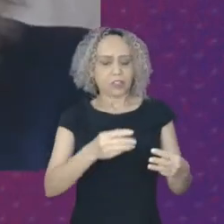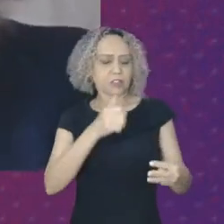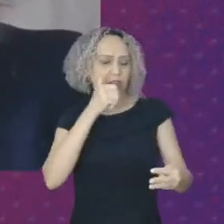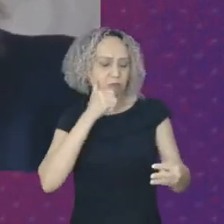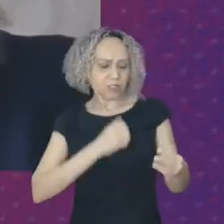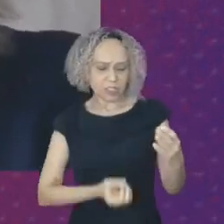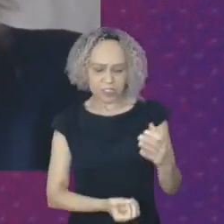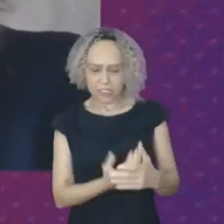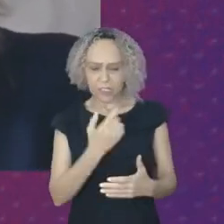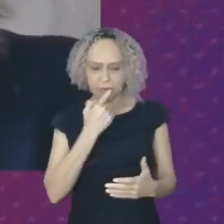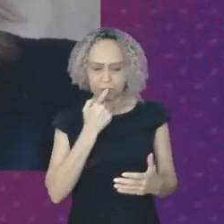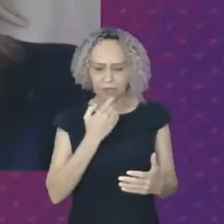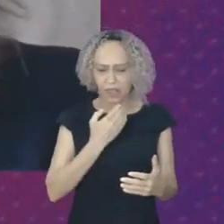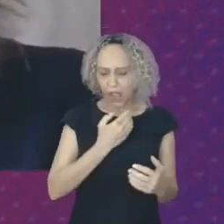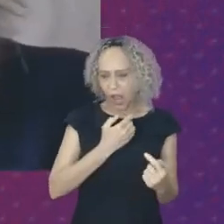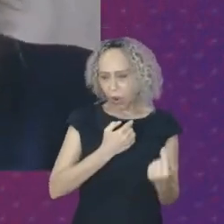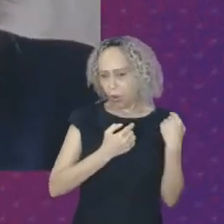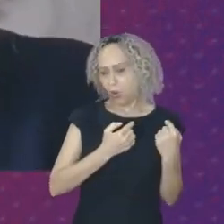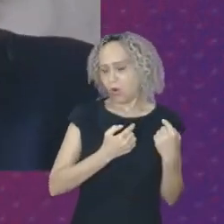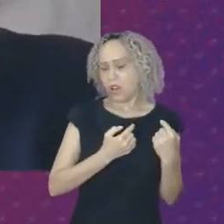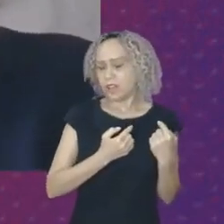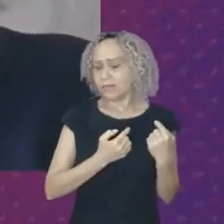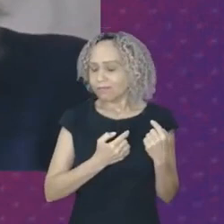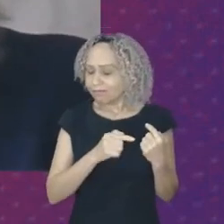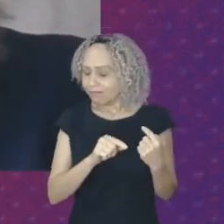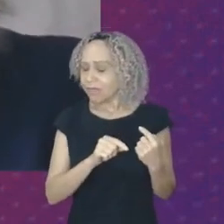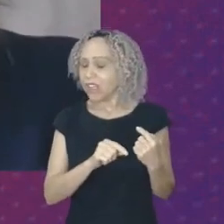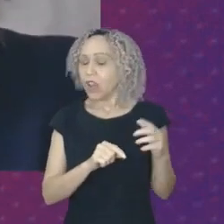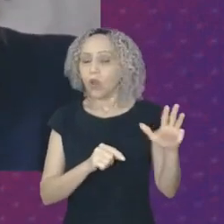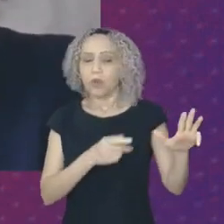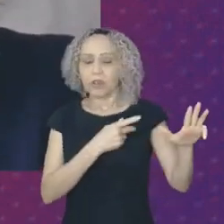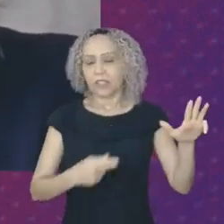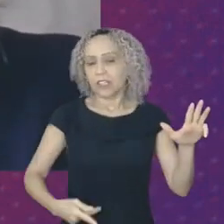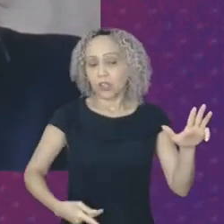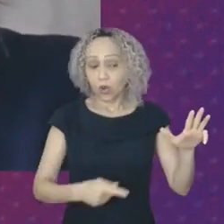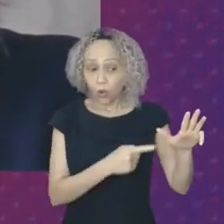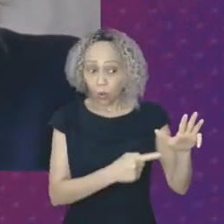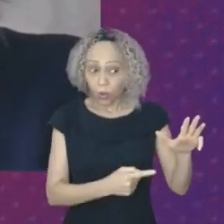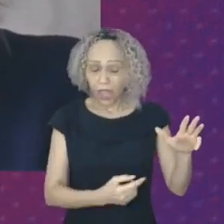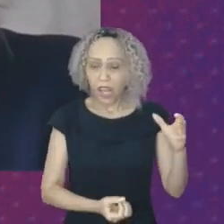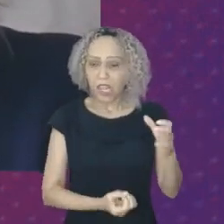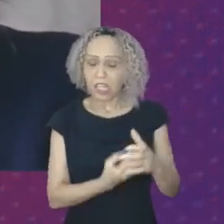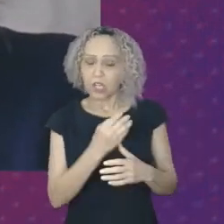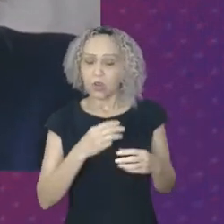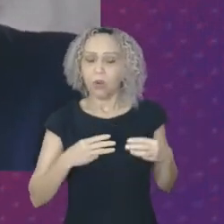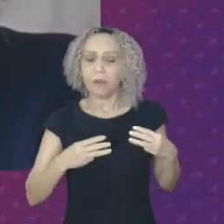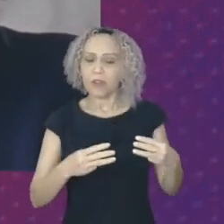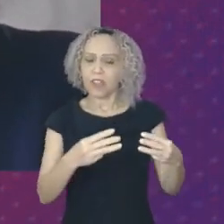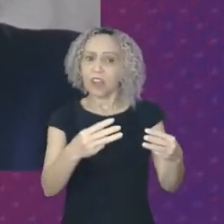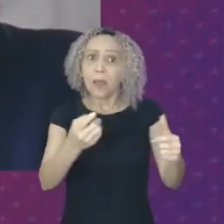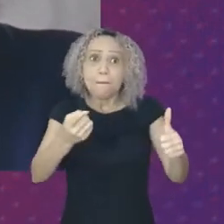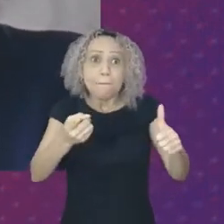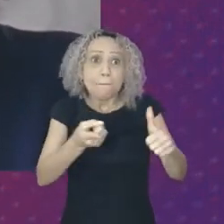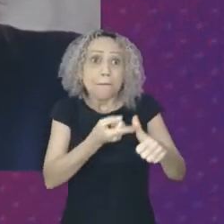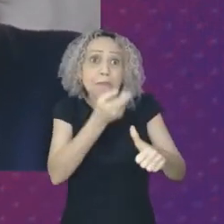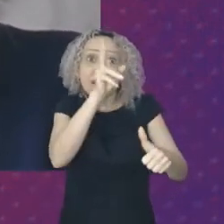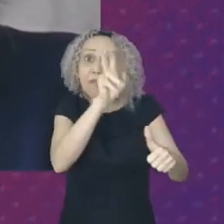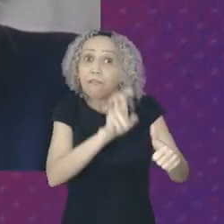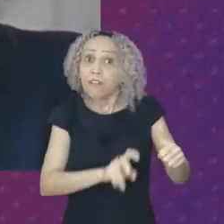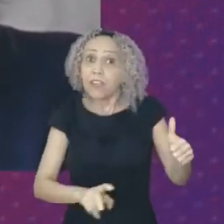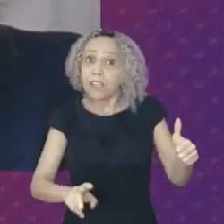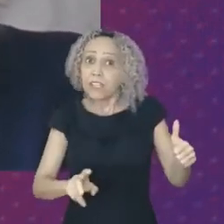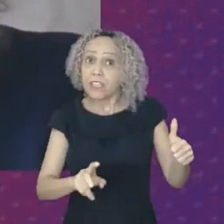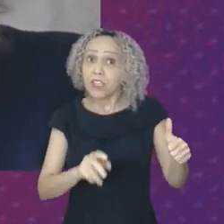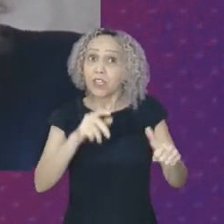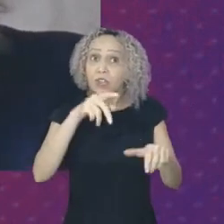recentemente criado Ministério das Mulheres, pelo presidente Lula, é a primeira vez que o país tem um Ministério das